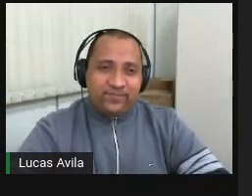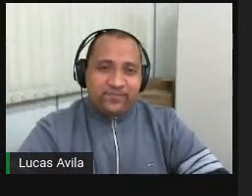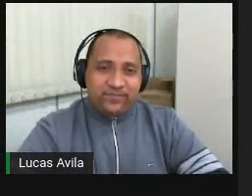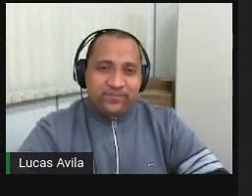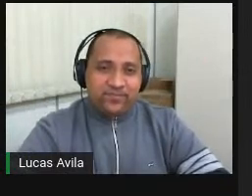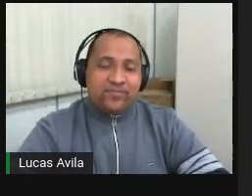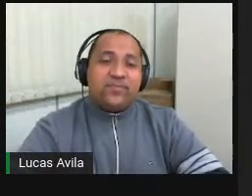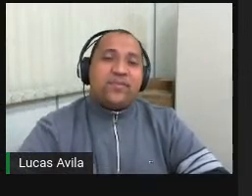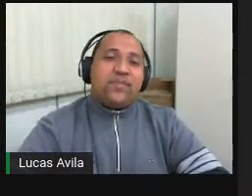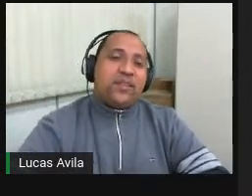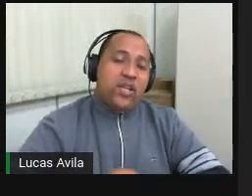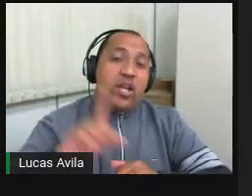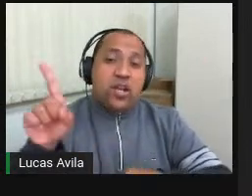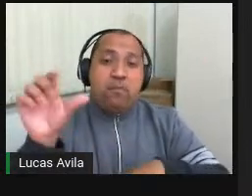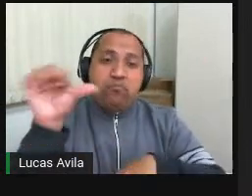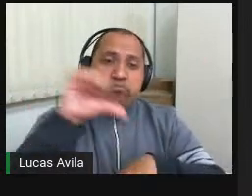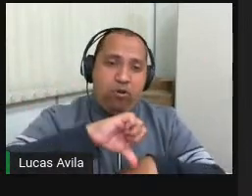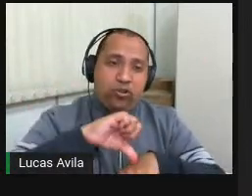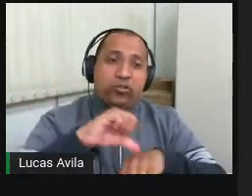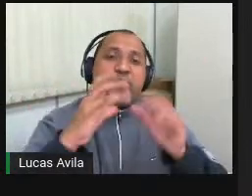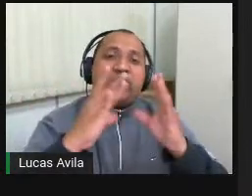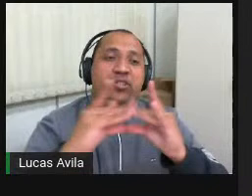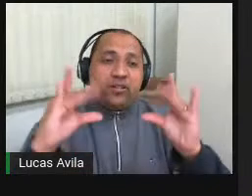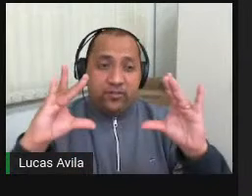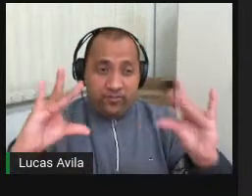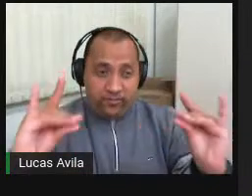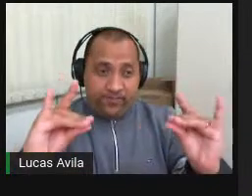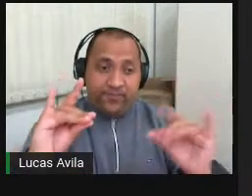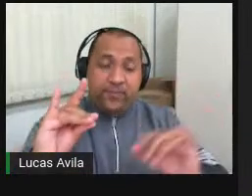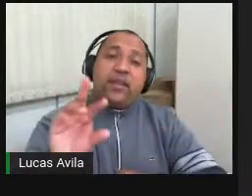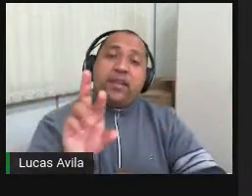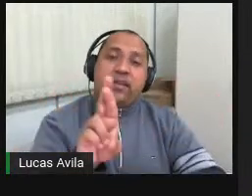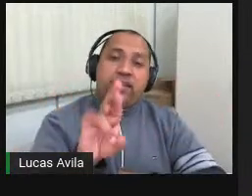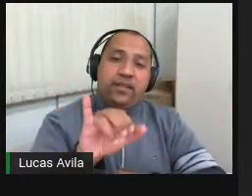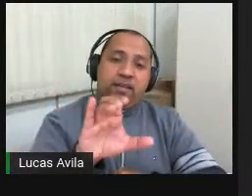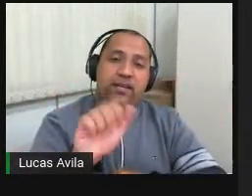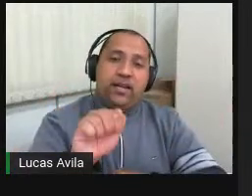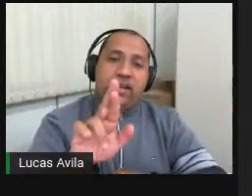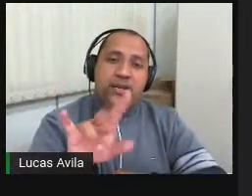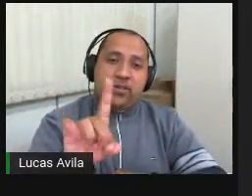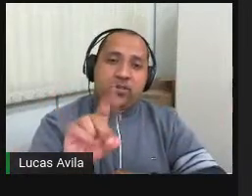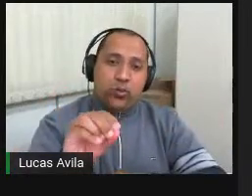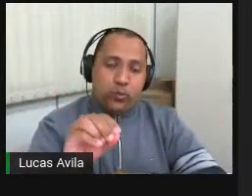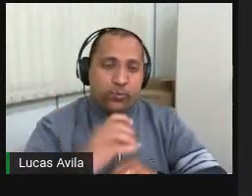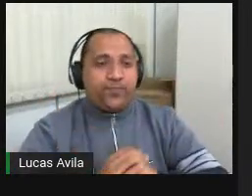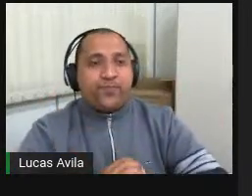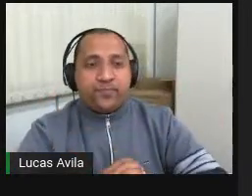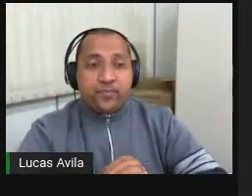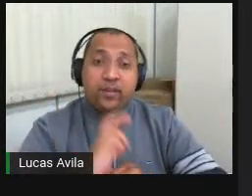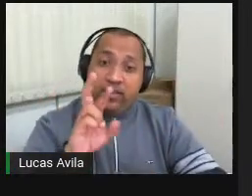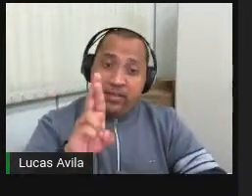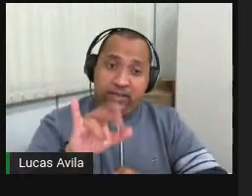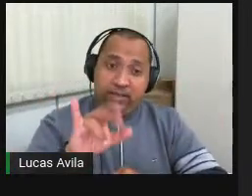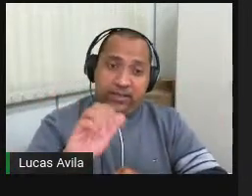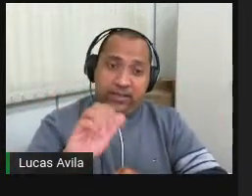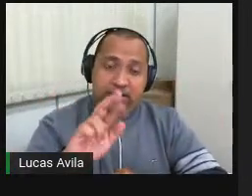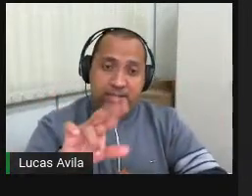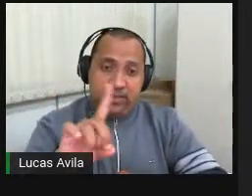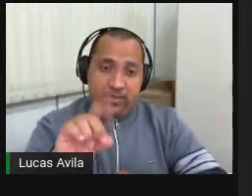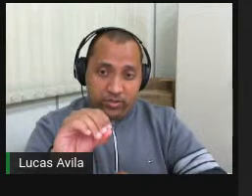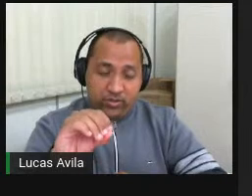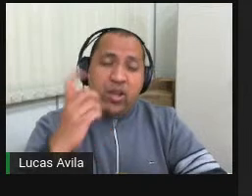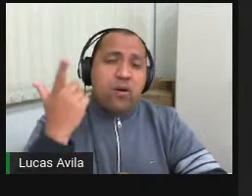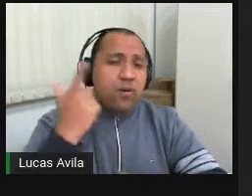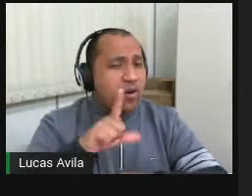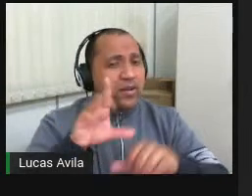Paulo Jaguarão. Ricardo Pereira da Silva. Ricardo Pereira da Silva, confira